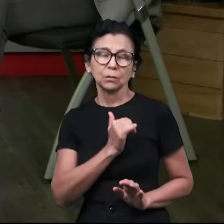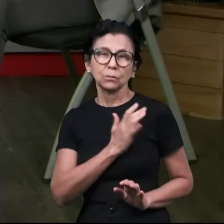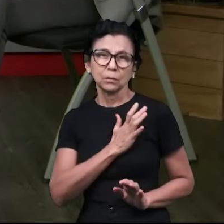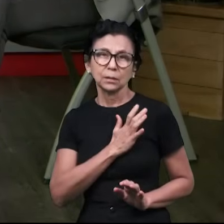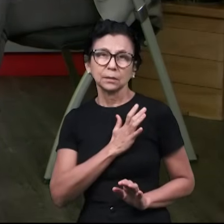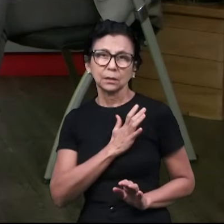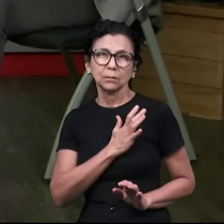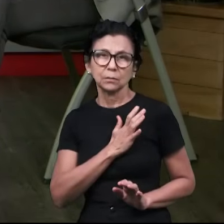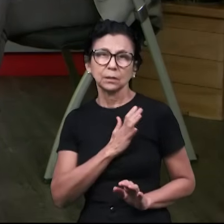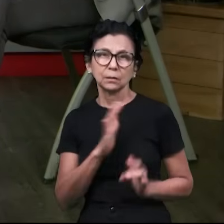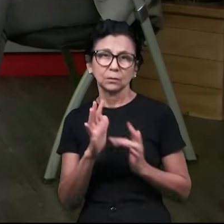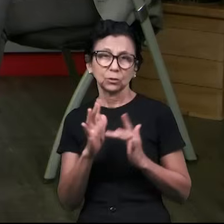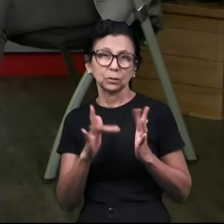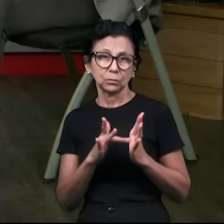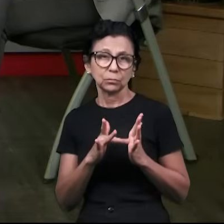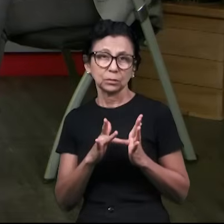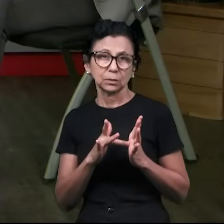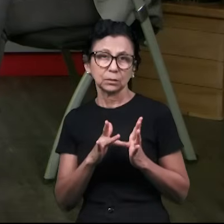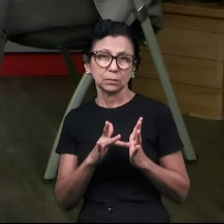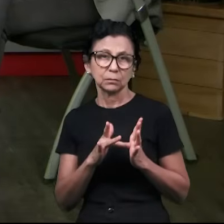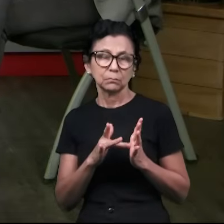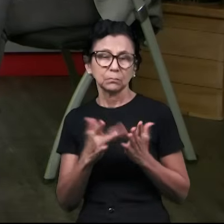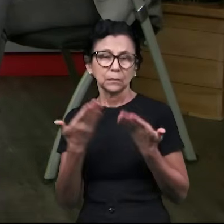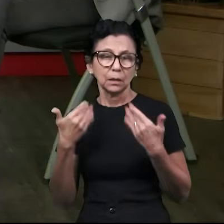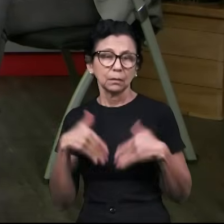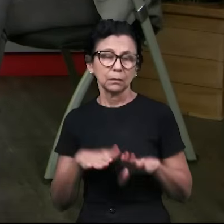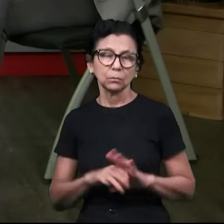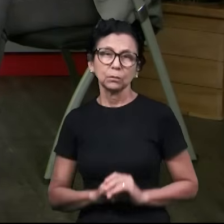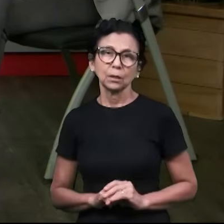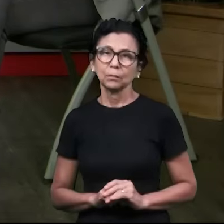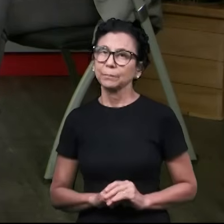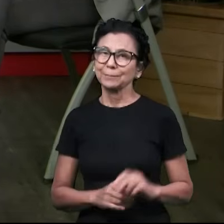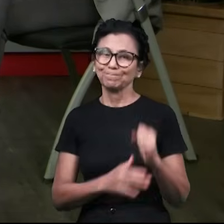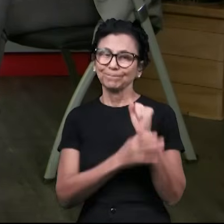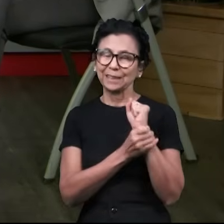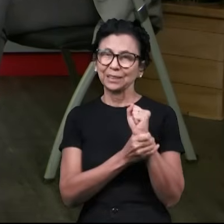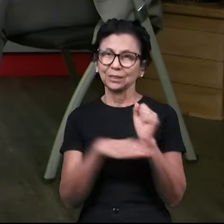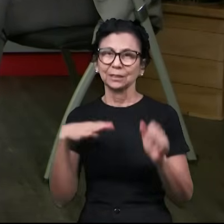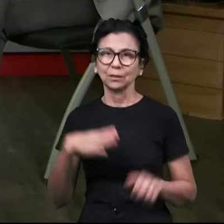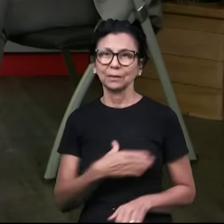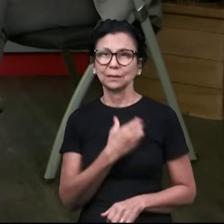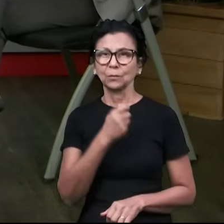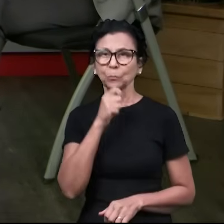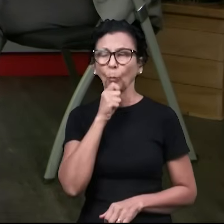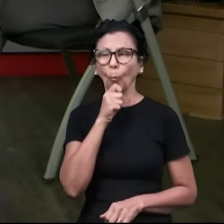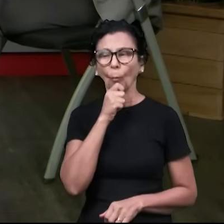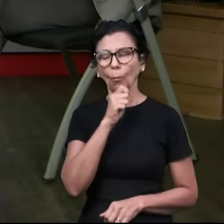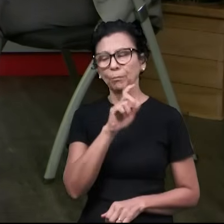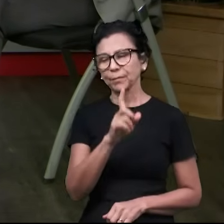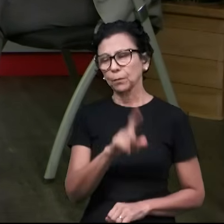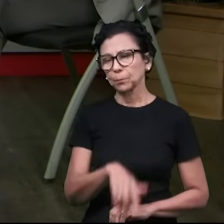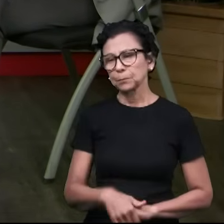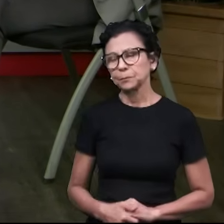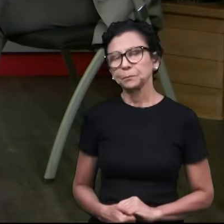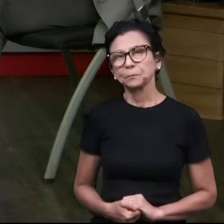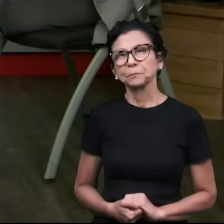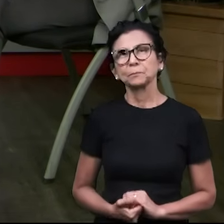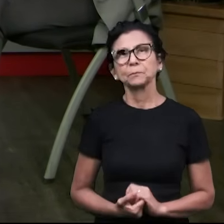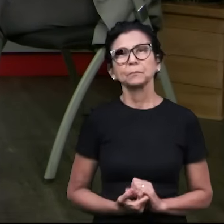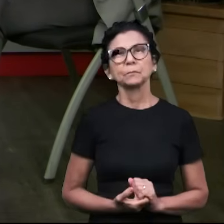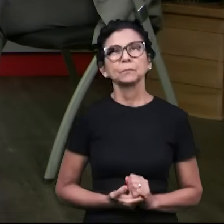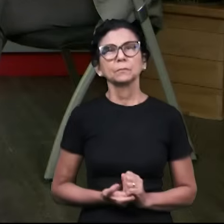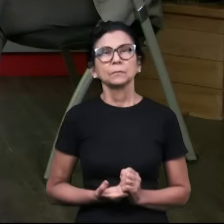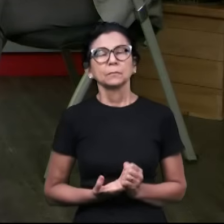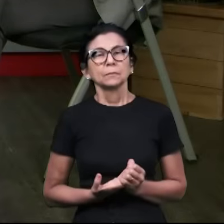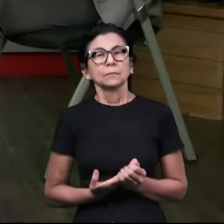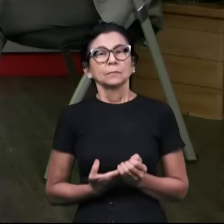isso. Claro. Né? Agora, não é o que garante a salvação. Até porque a palavra diz assim, um texto muito conhecido: